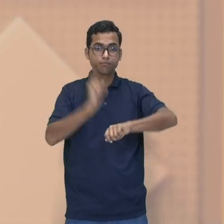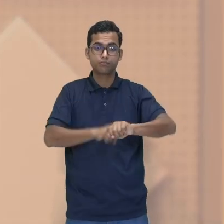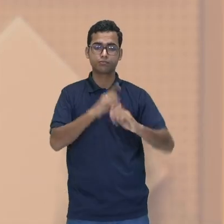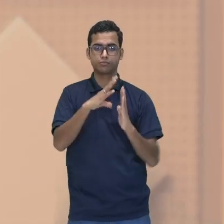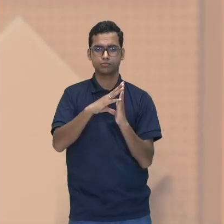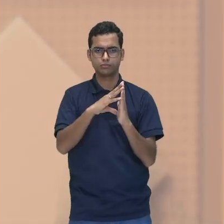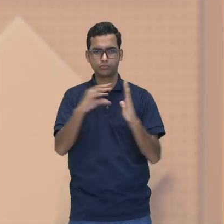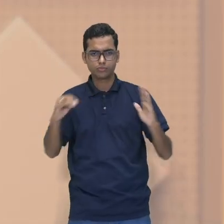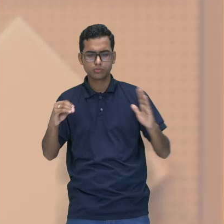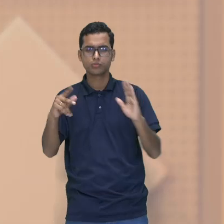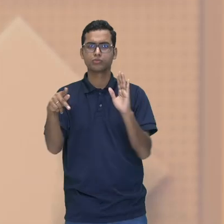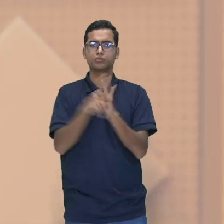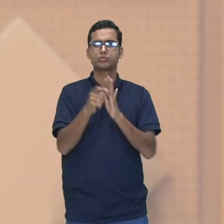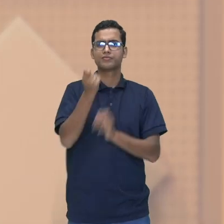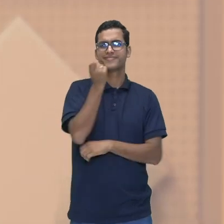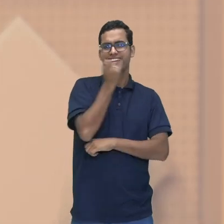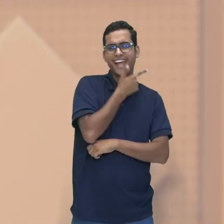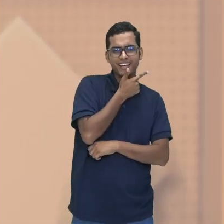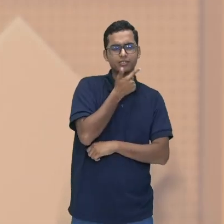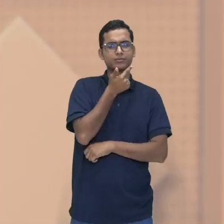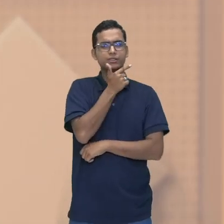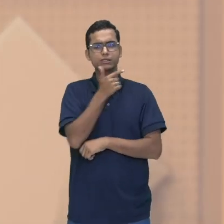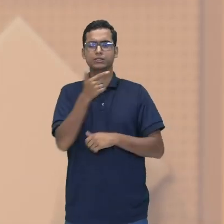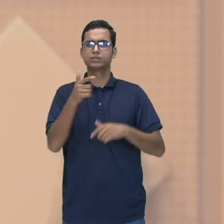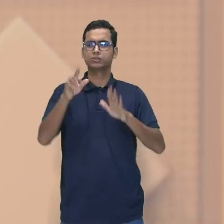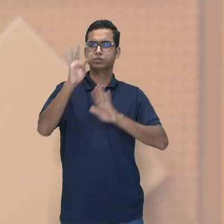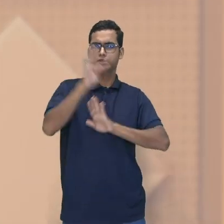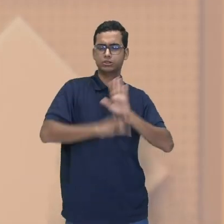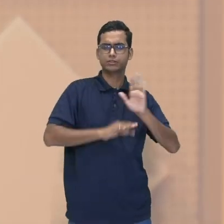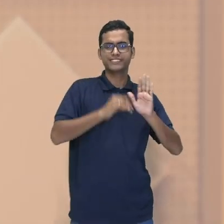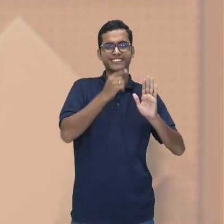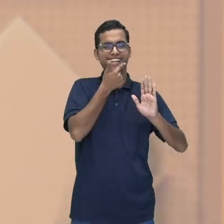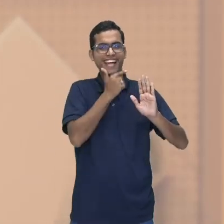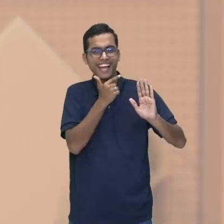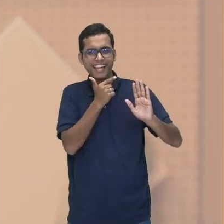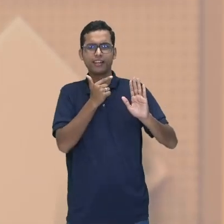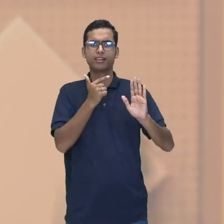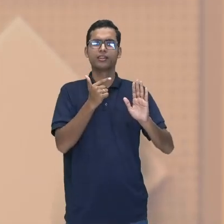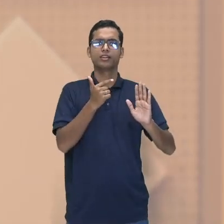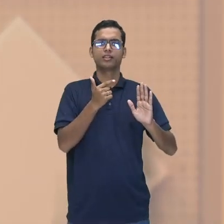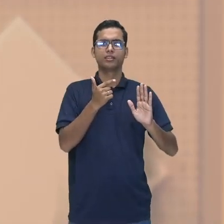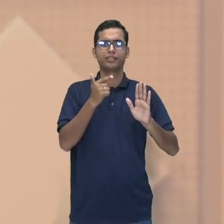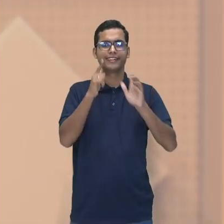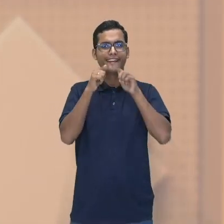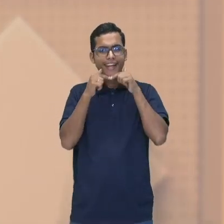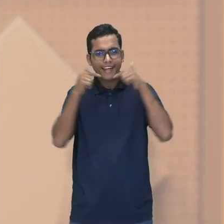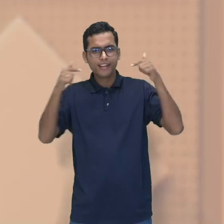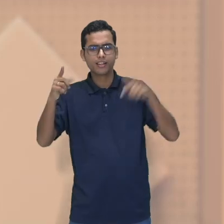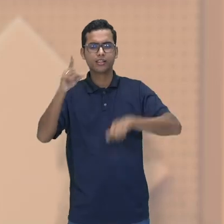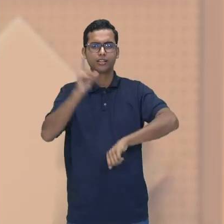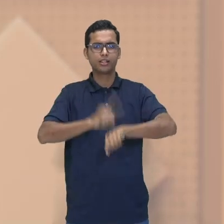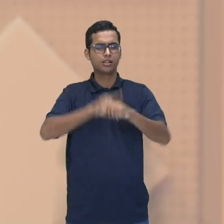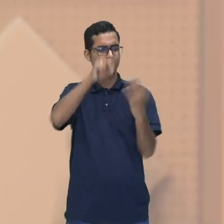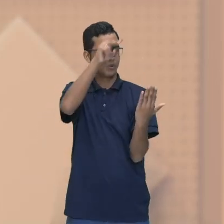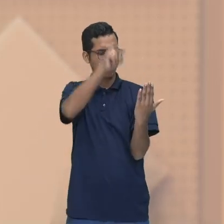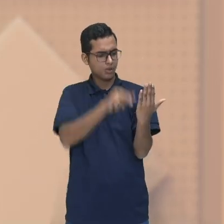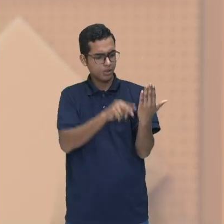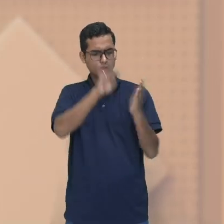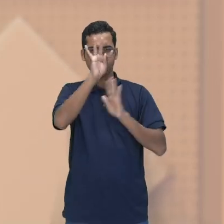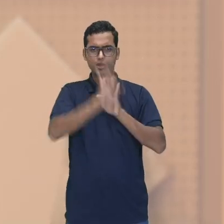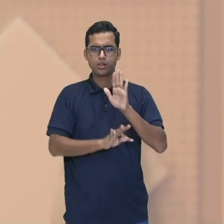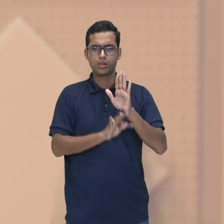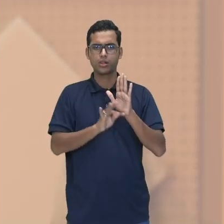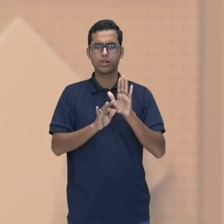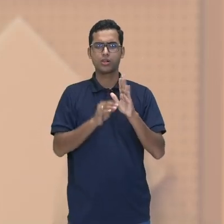de comédias, né, de textos humorísticos e eles acabavam sorrindo lendo aquele texto, eles